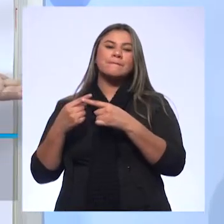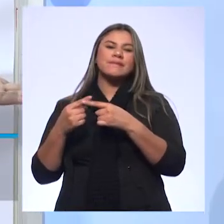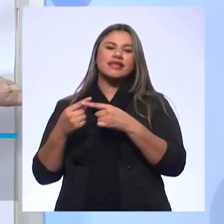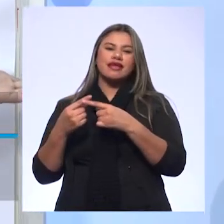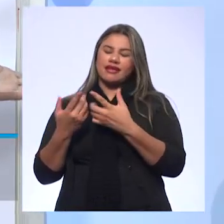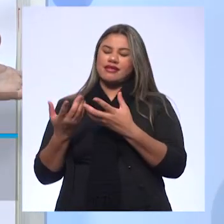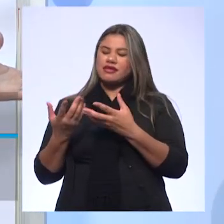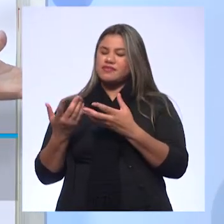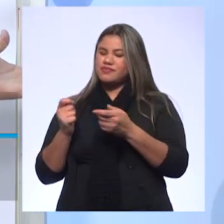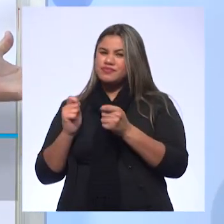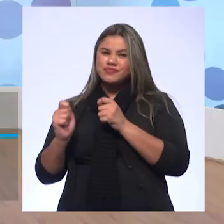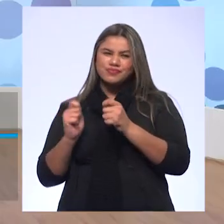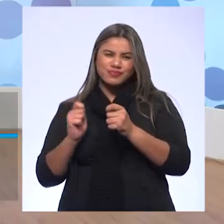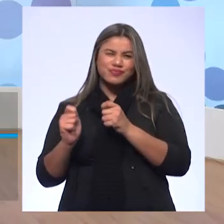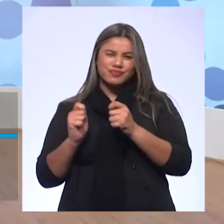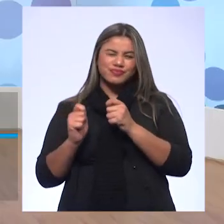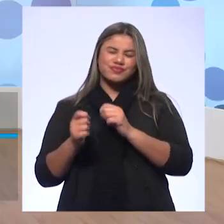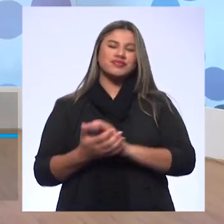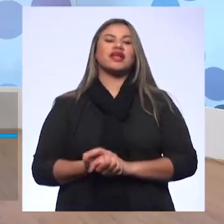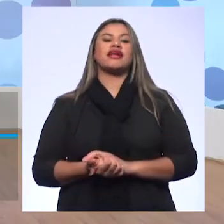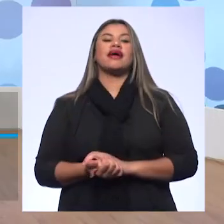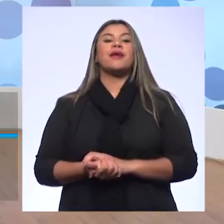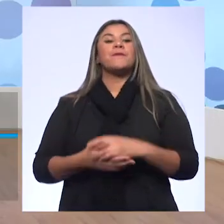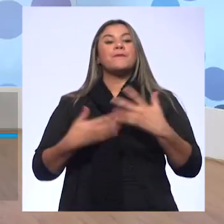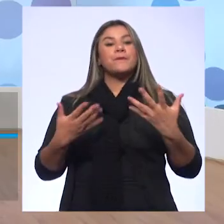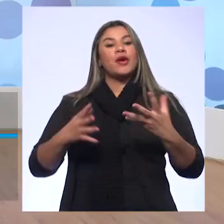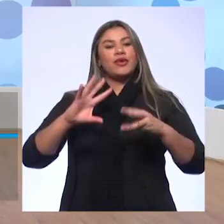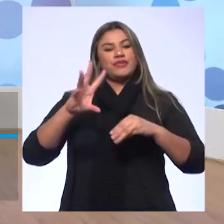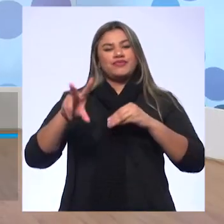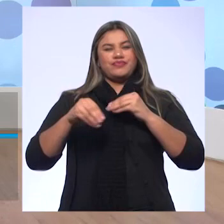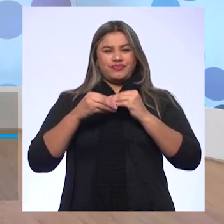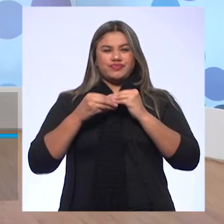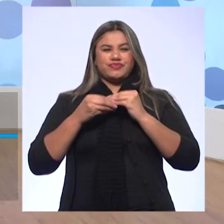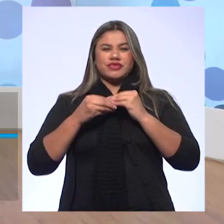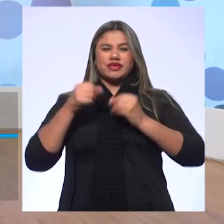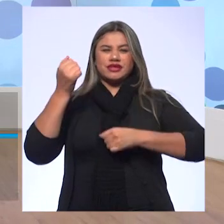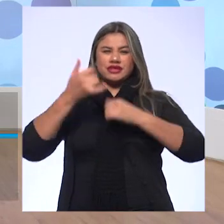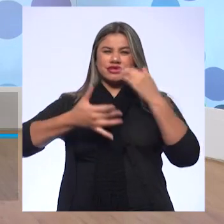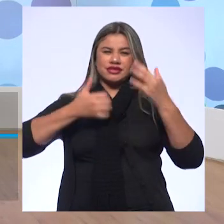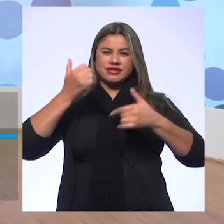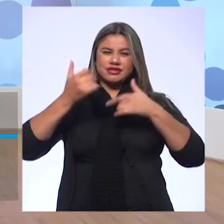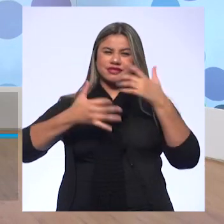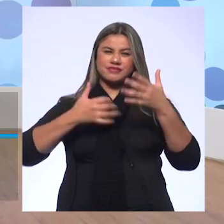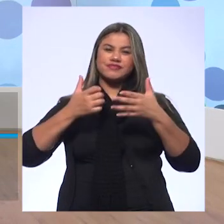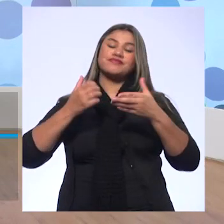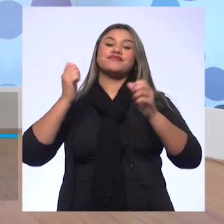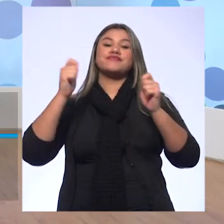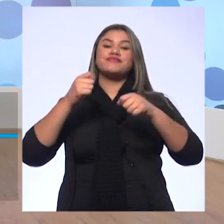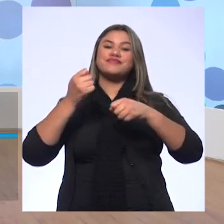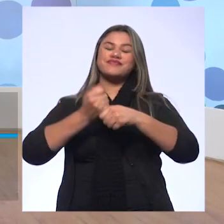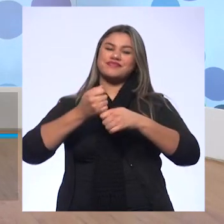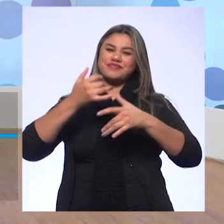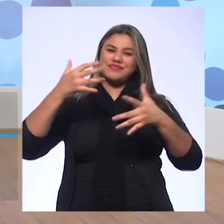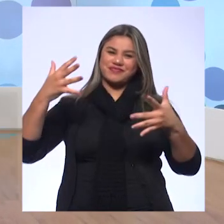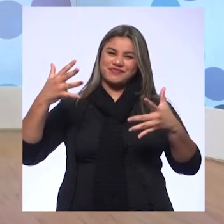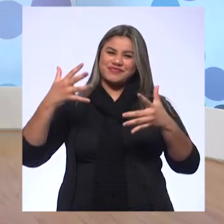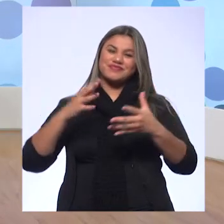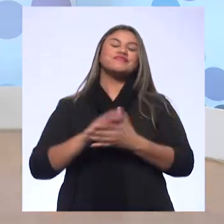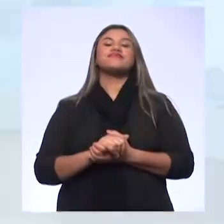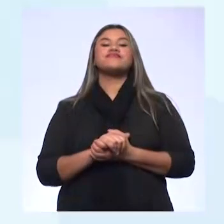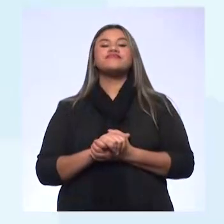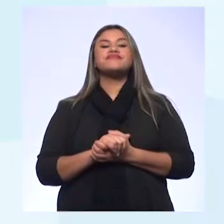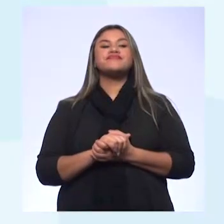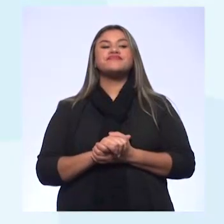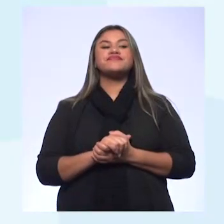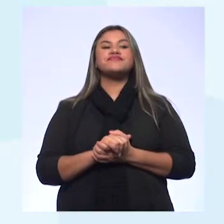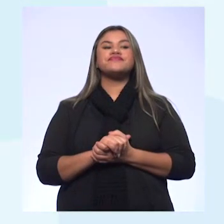dá para a gente ir para o chat, então, né? A gente com esse disparo aí e com essas palavras do professor Edjoel. Vamos escrever aí no